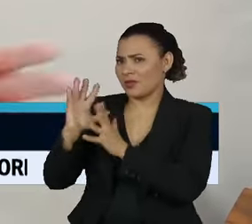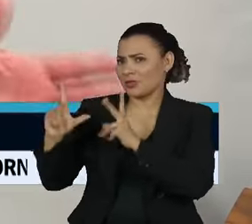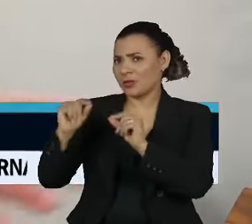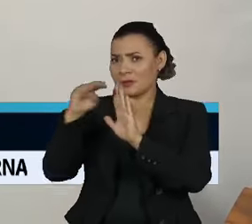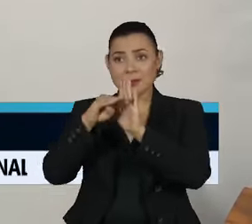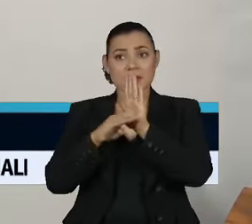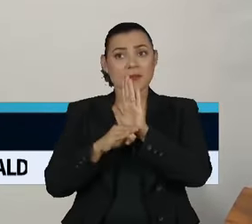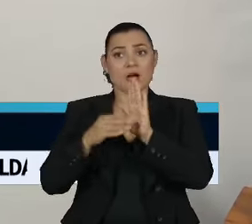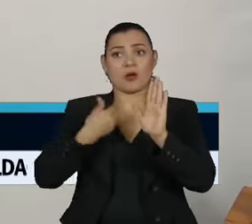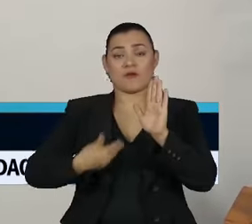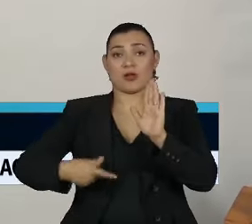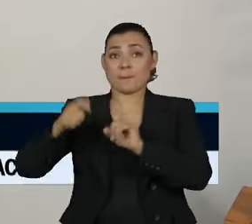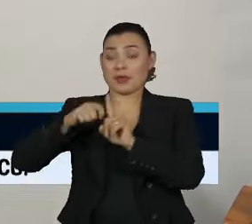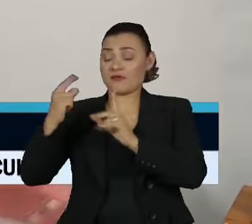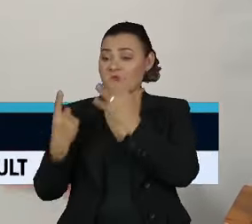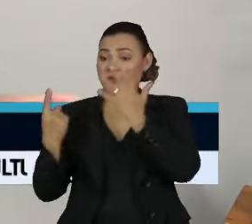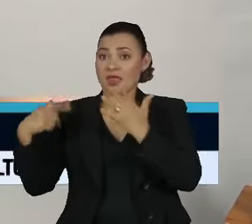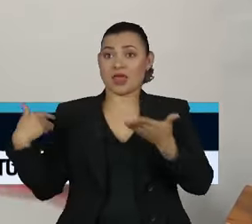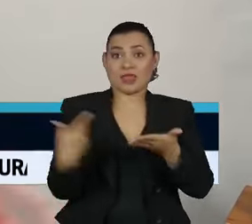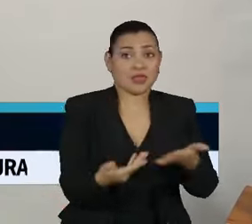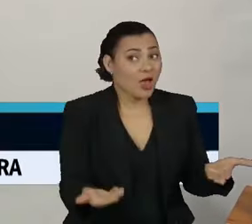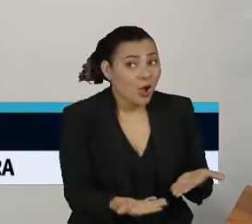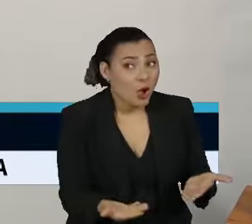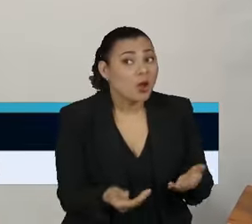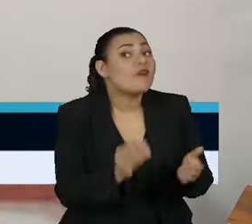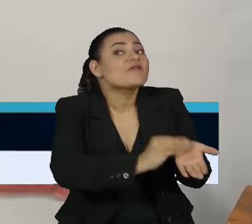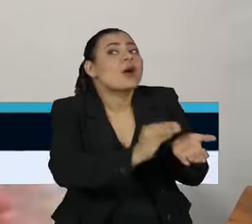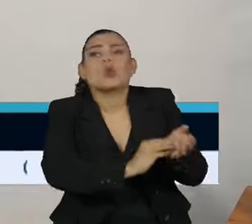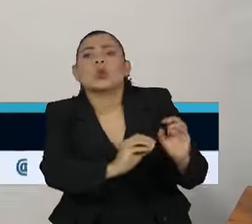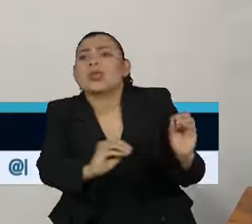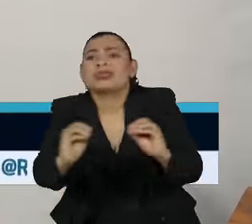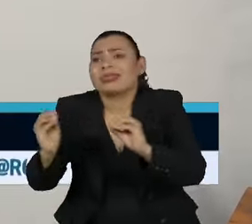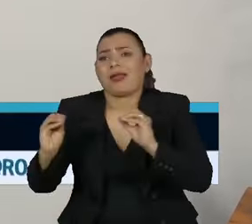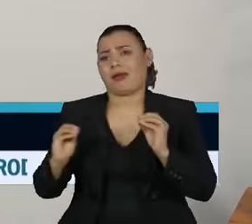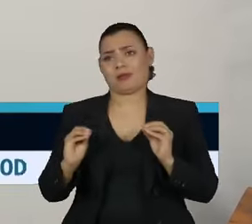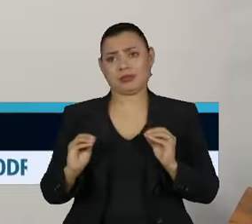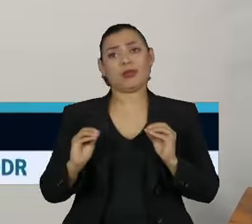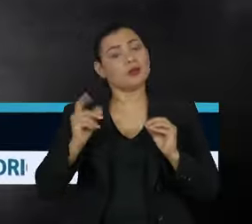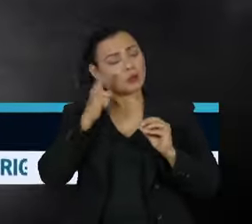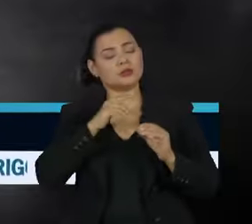governo de fevereiro para cá. Não ficou nenhuma sem votar.